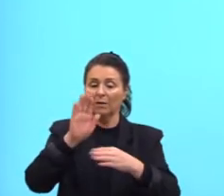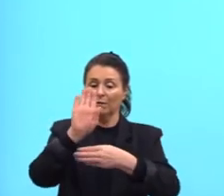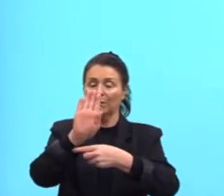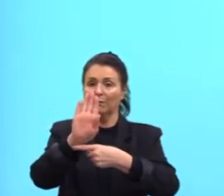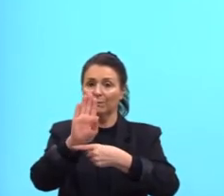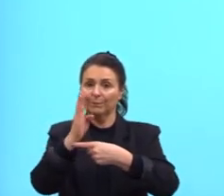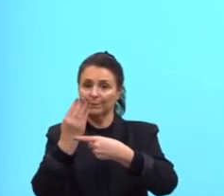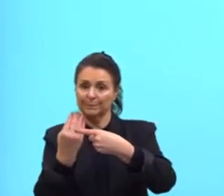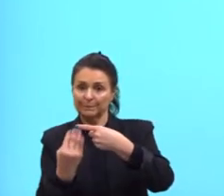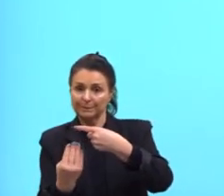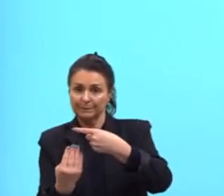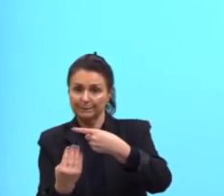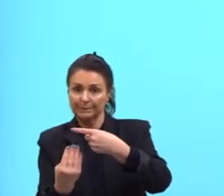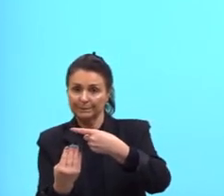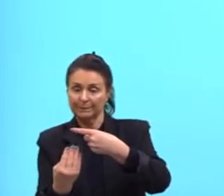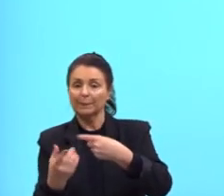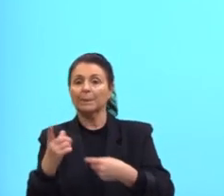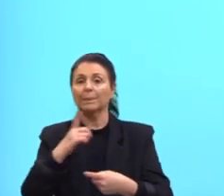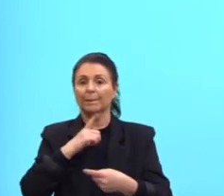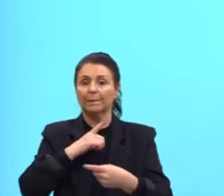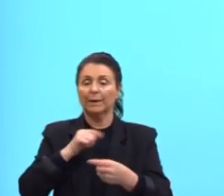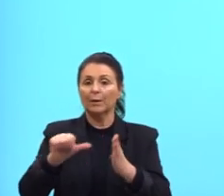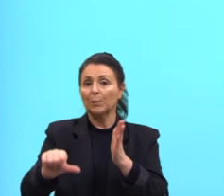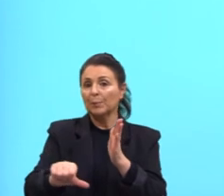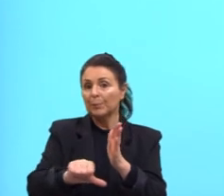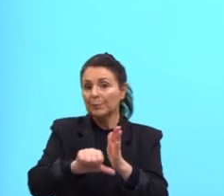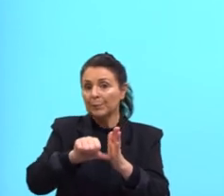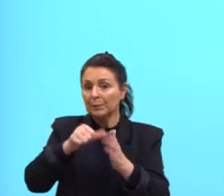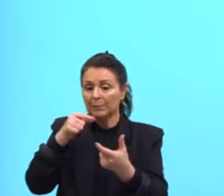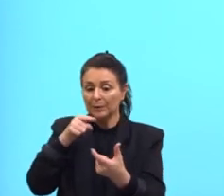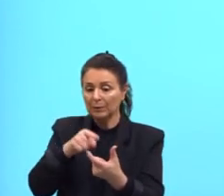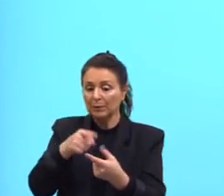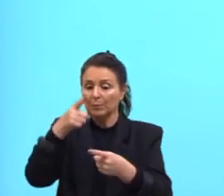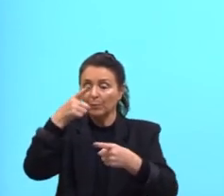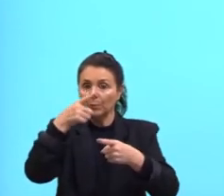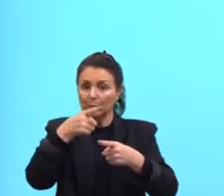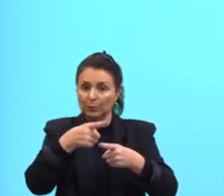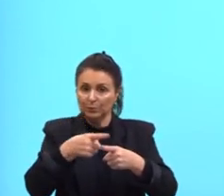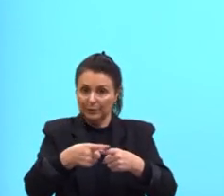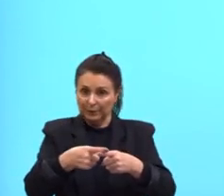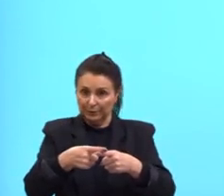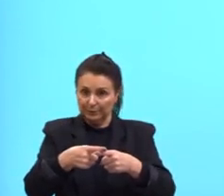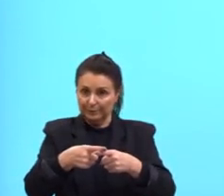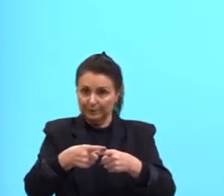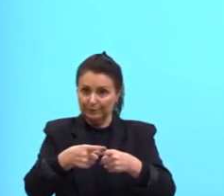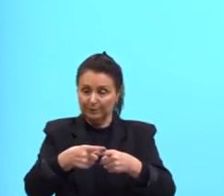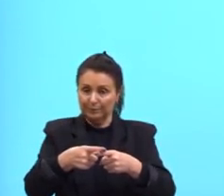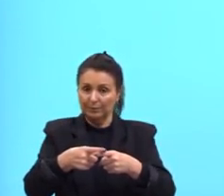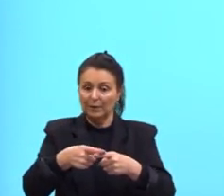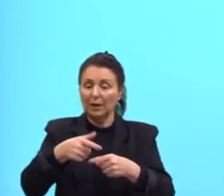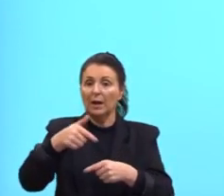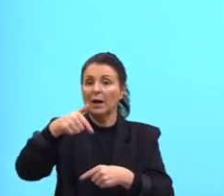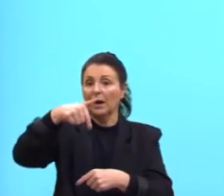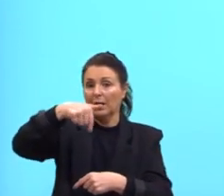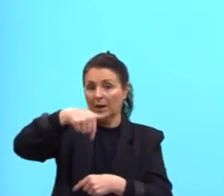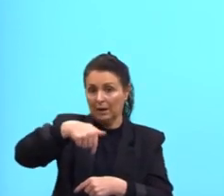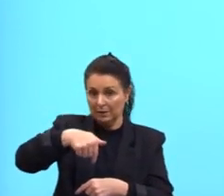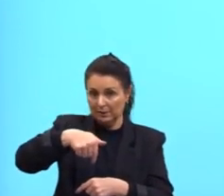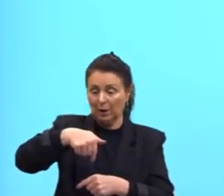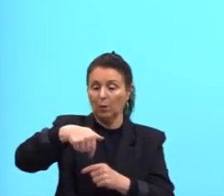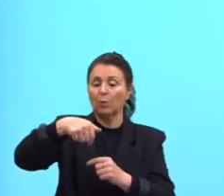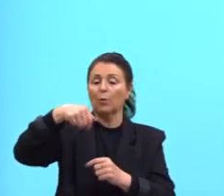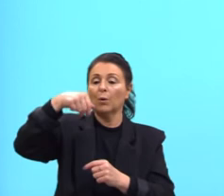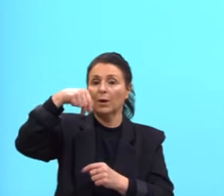fracionária nós temos então o primeiro termo x a razão